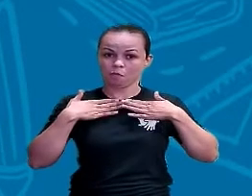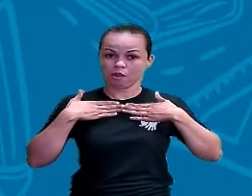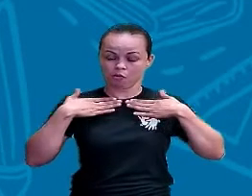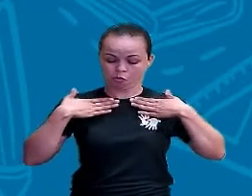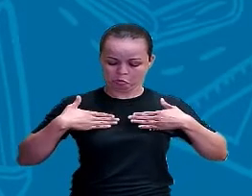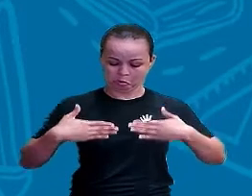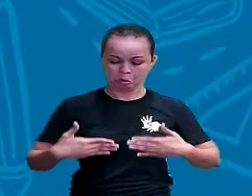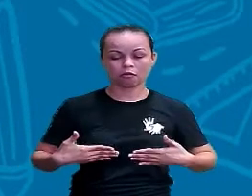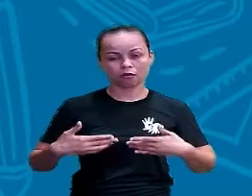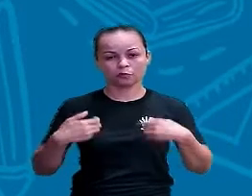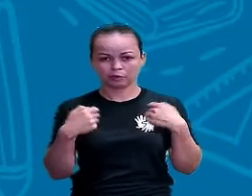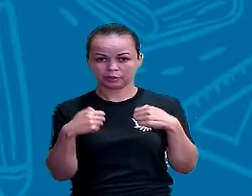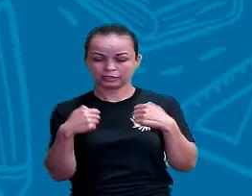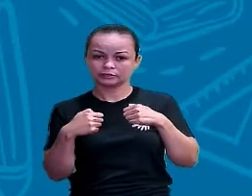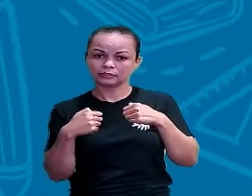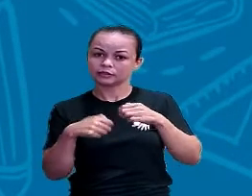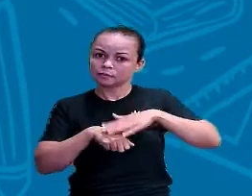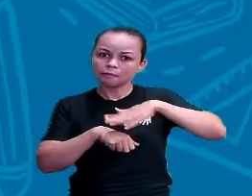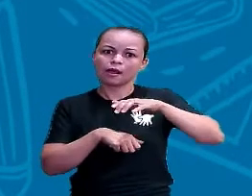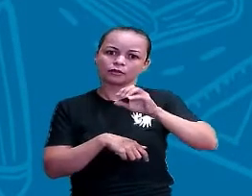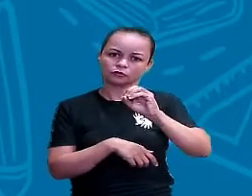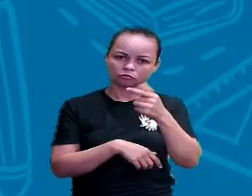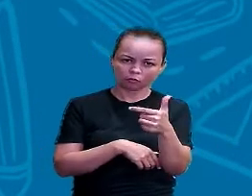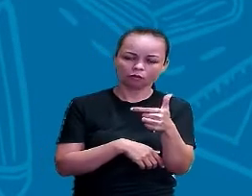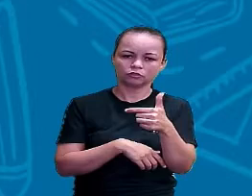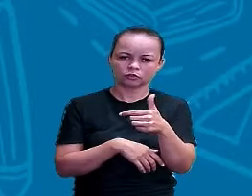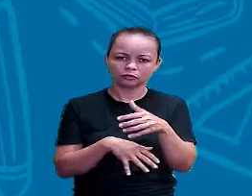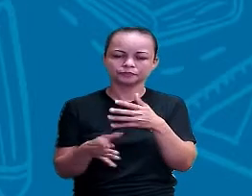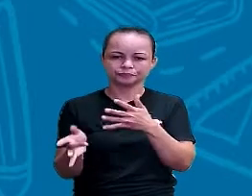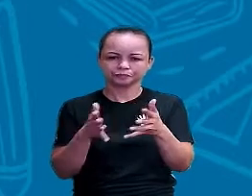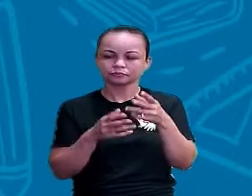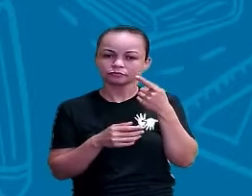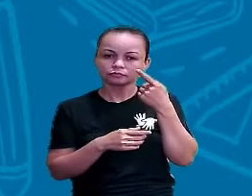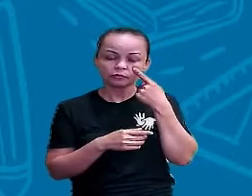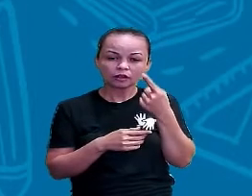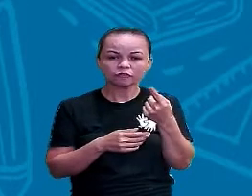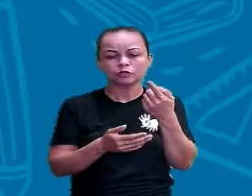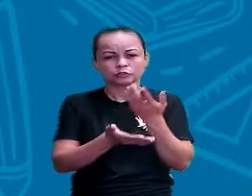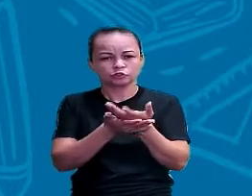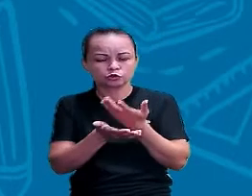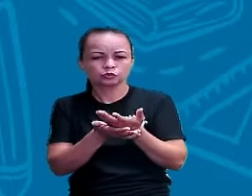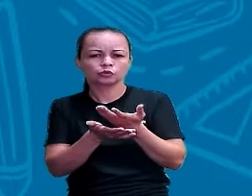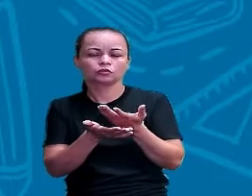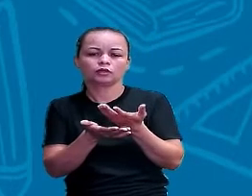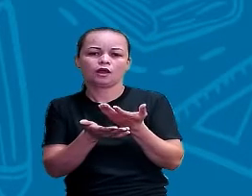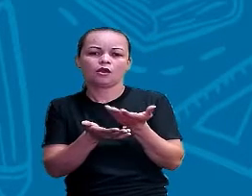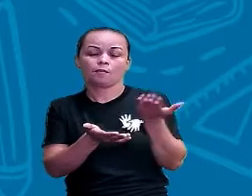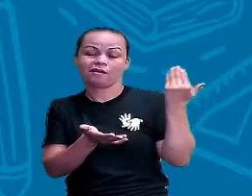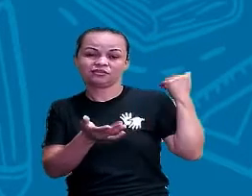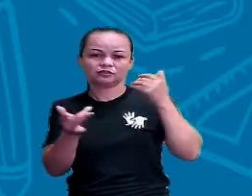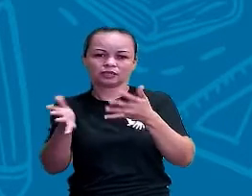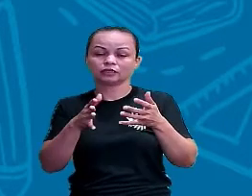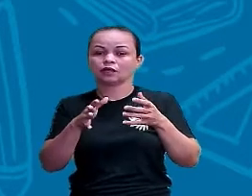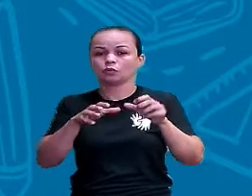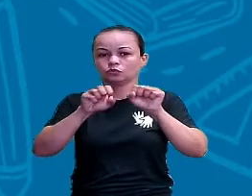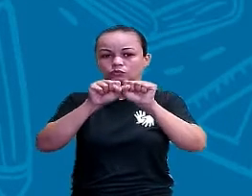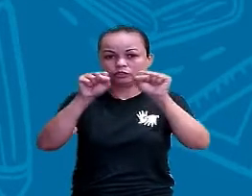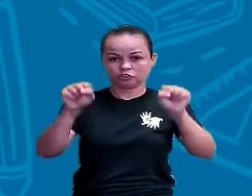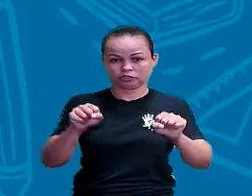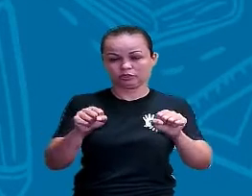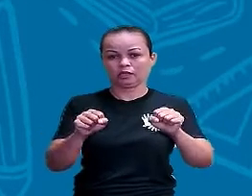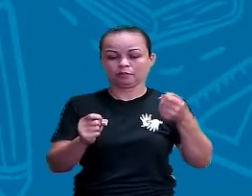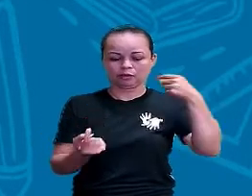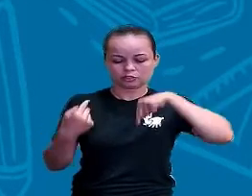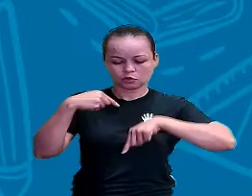organismo, ele precisa de mais oxigênio. Não é isso? A gente estudou na aula passada o sistema circulatório, né? A gente viu como o